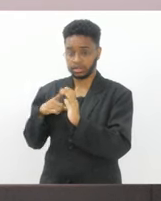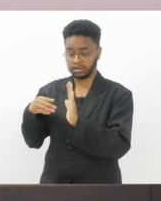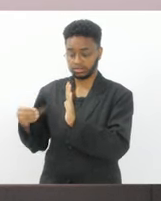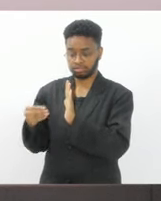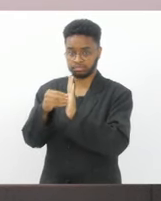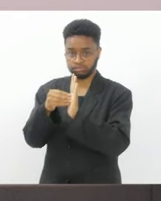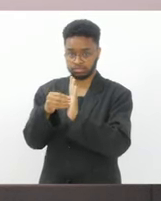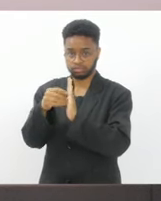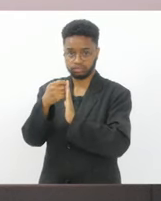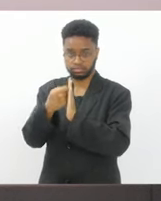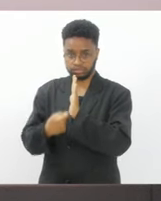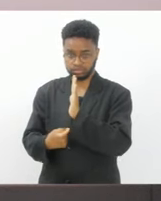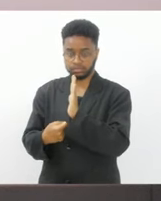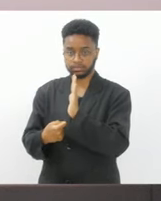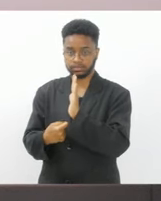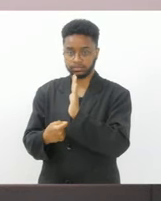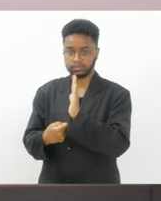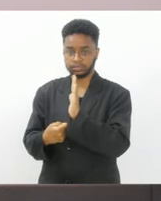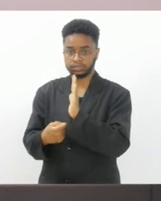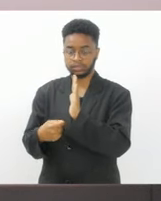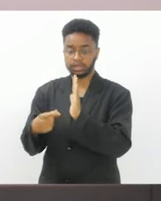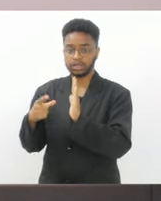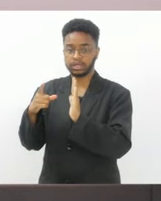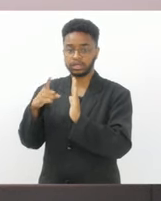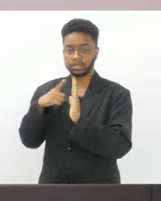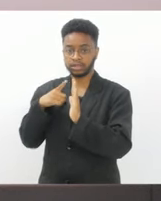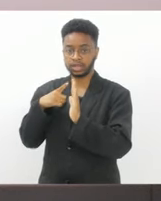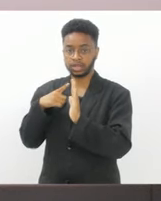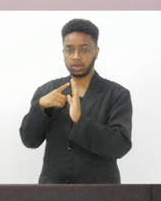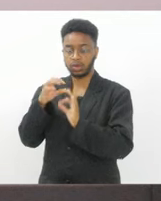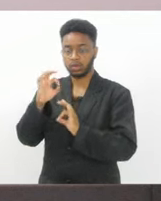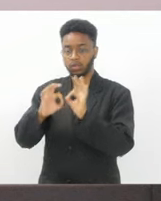matéria tem a seguinte divisão.